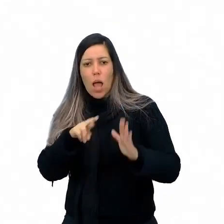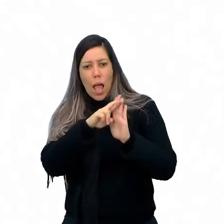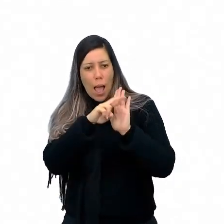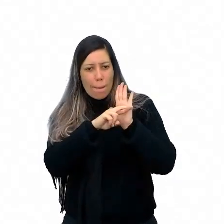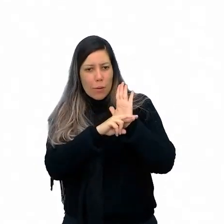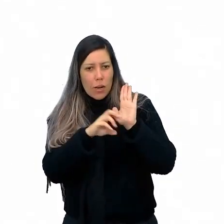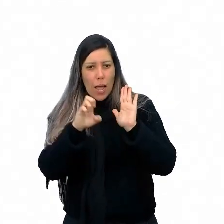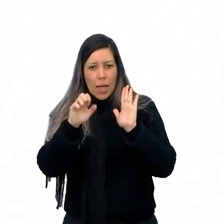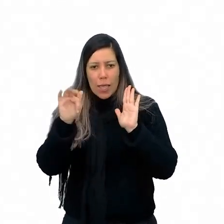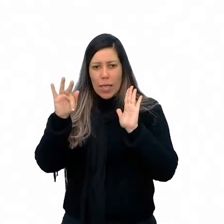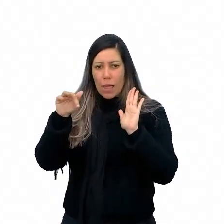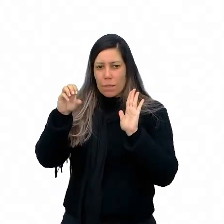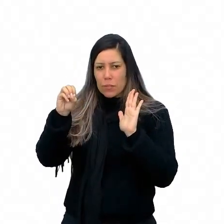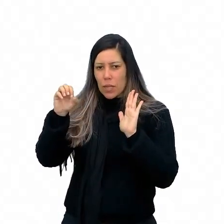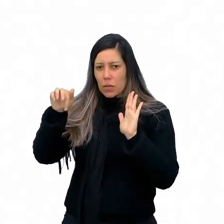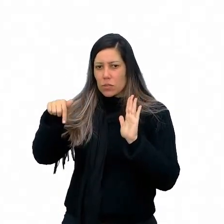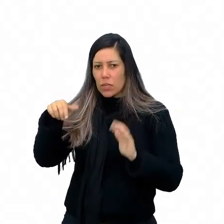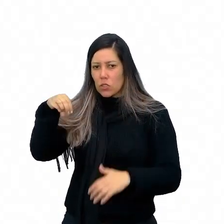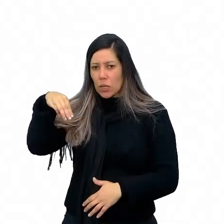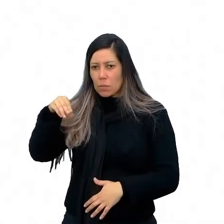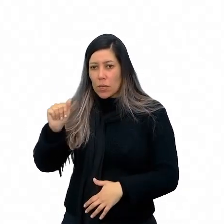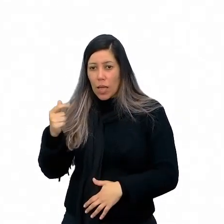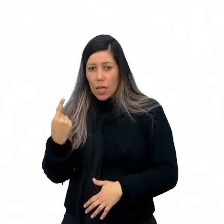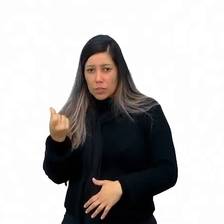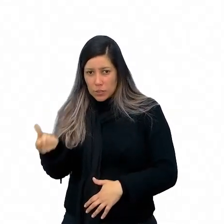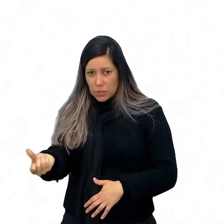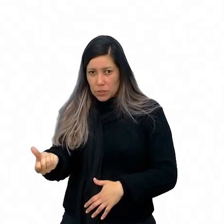desenvolvida é a EF07MA16.